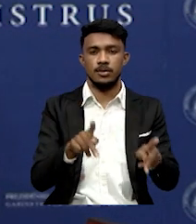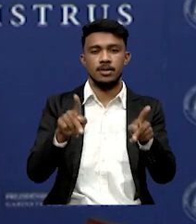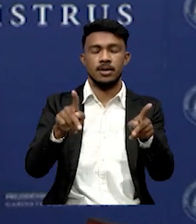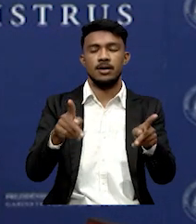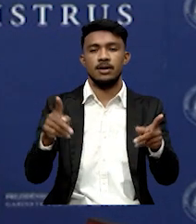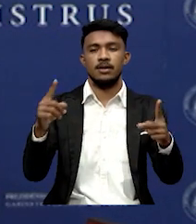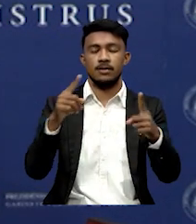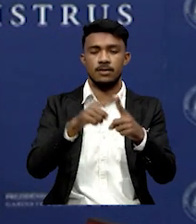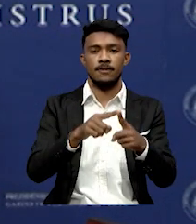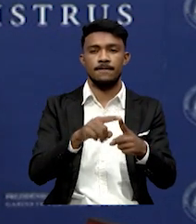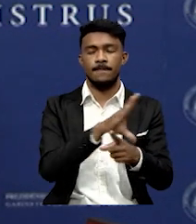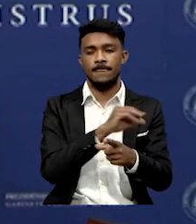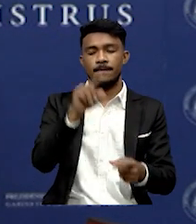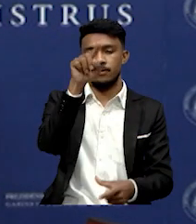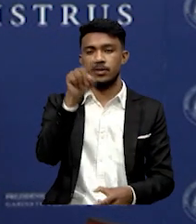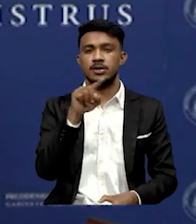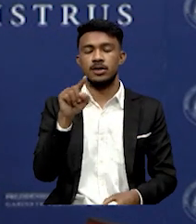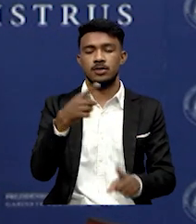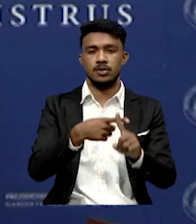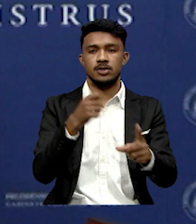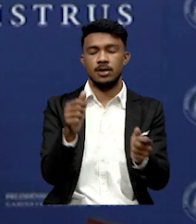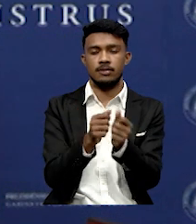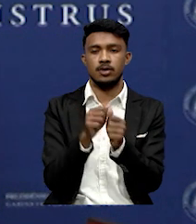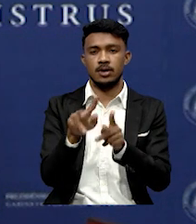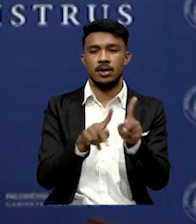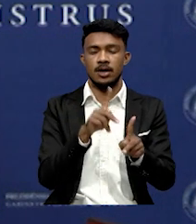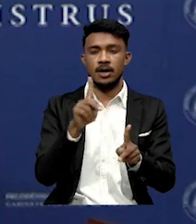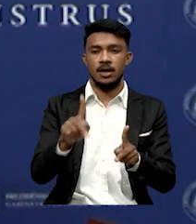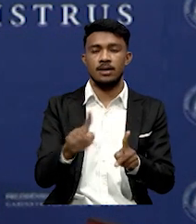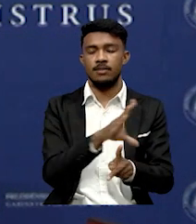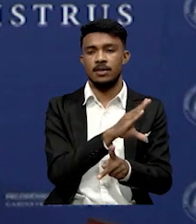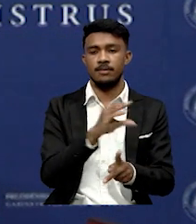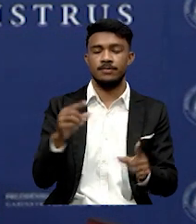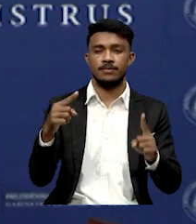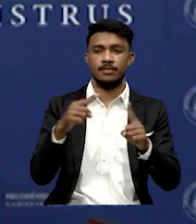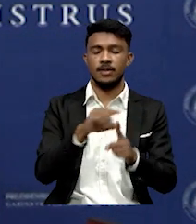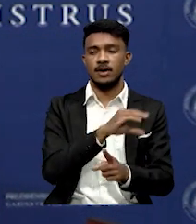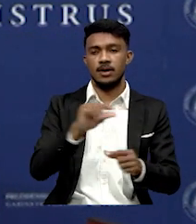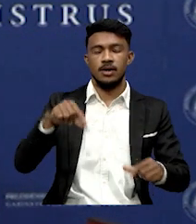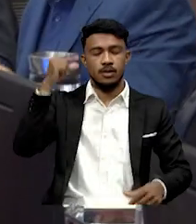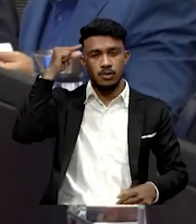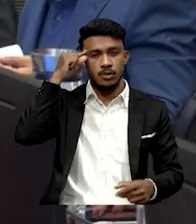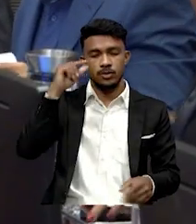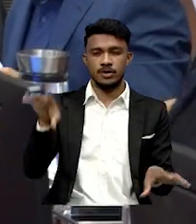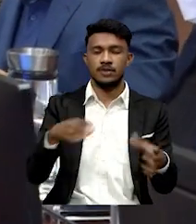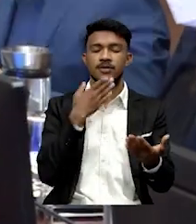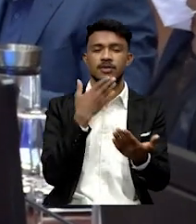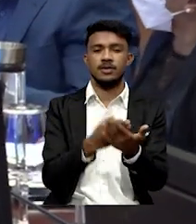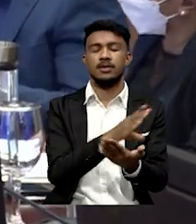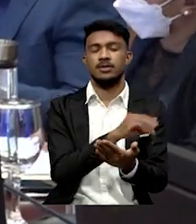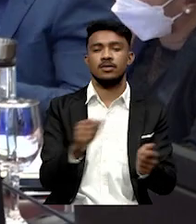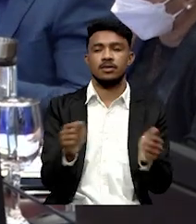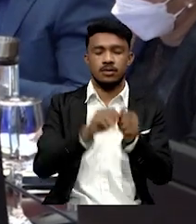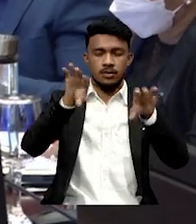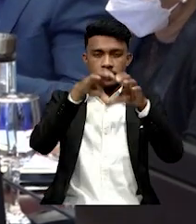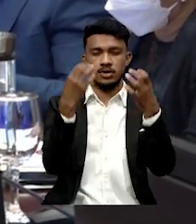tal limite 10%, Russi total EMA, ba cada categoria, ca grupo profissional. Além de né, o Conselho